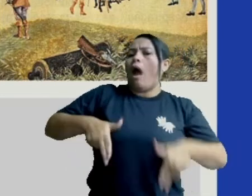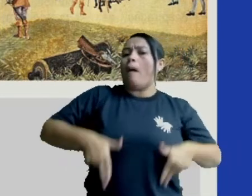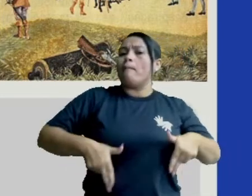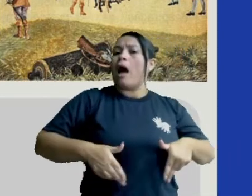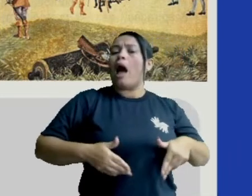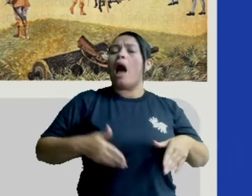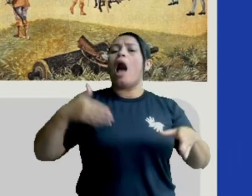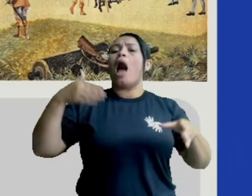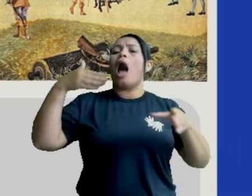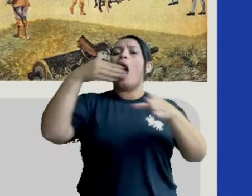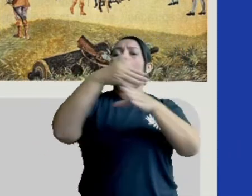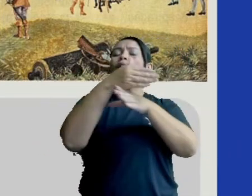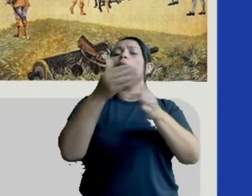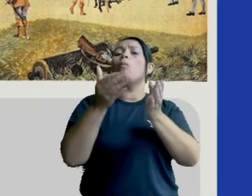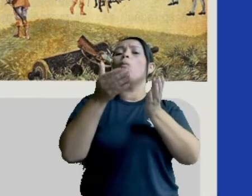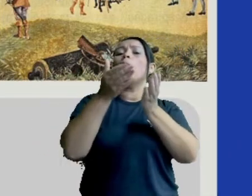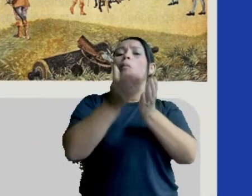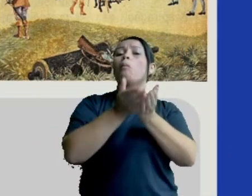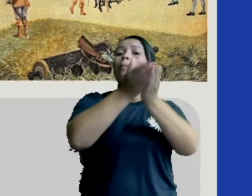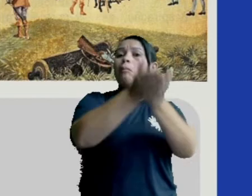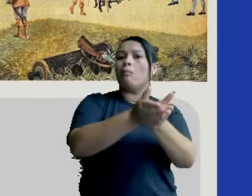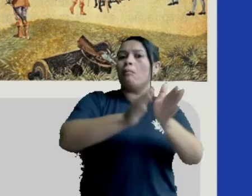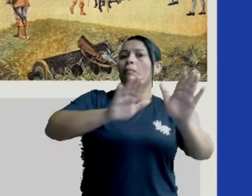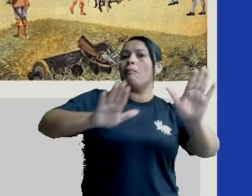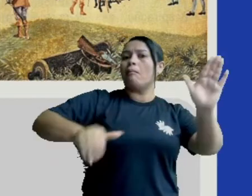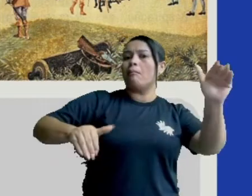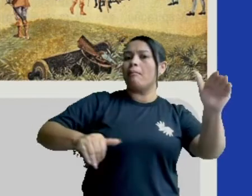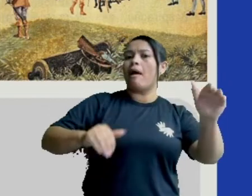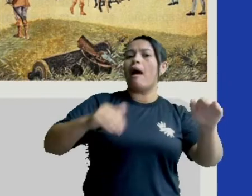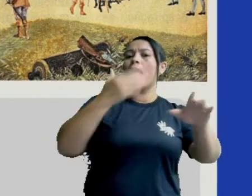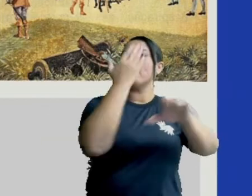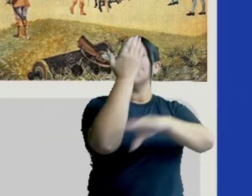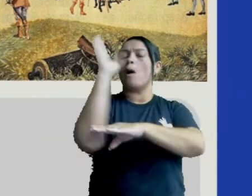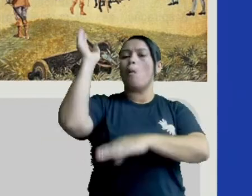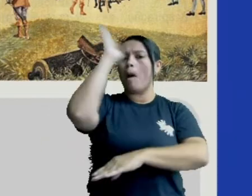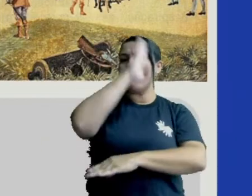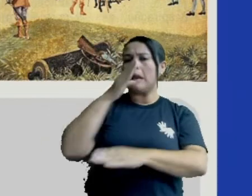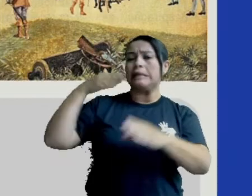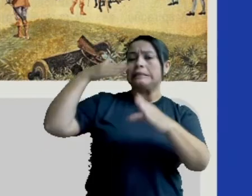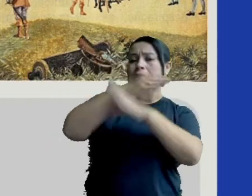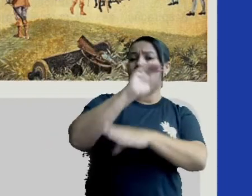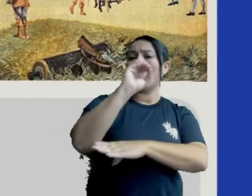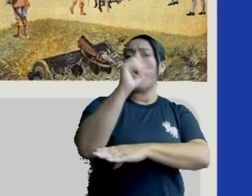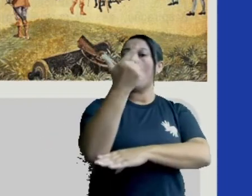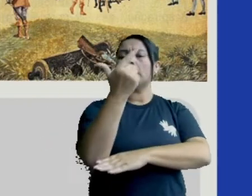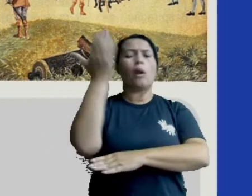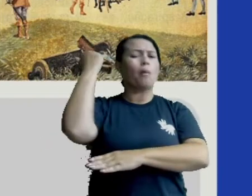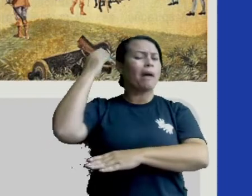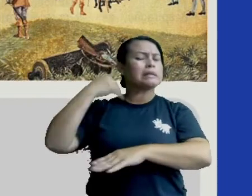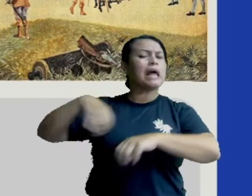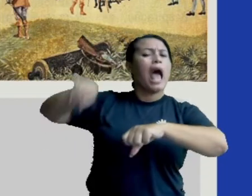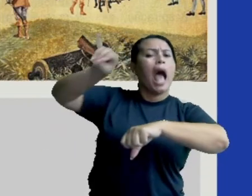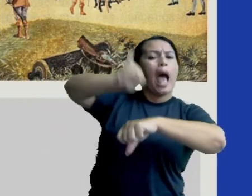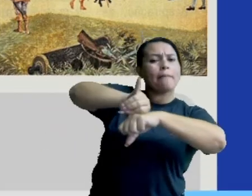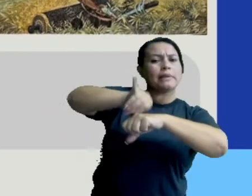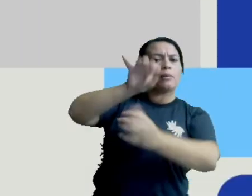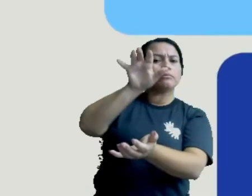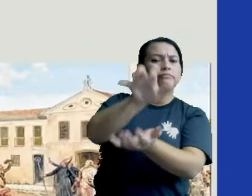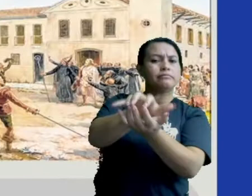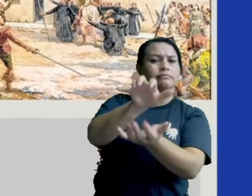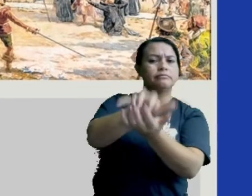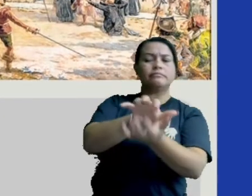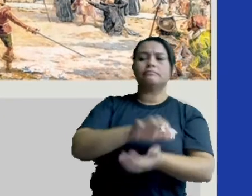desceram na praia de Pau Amarelo e tomaram Olinda, na época, capital de Pernambuco.